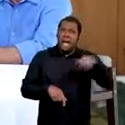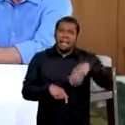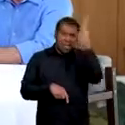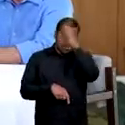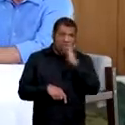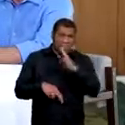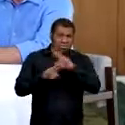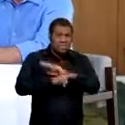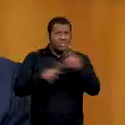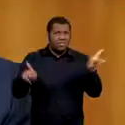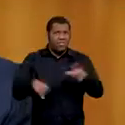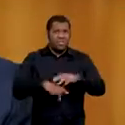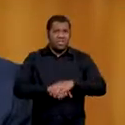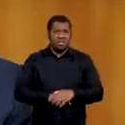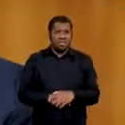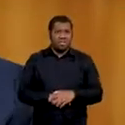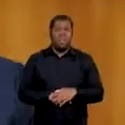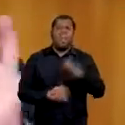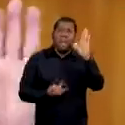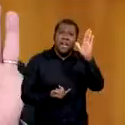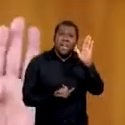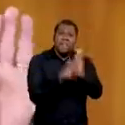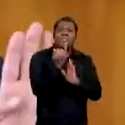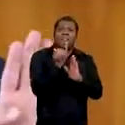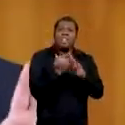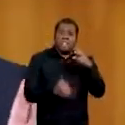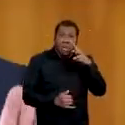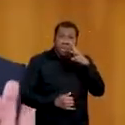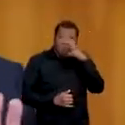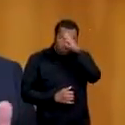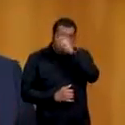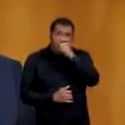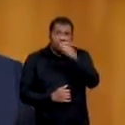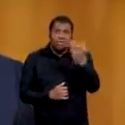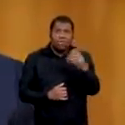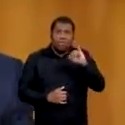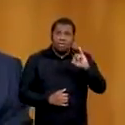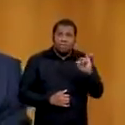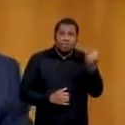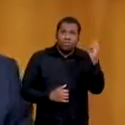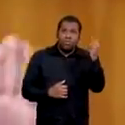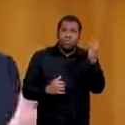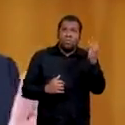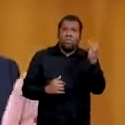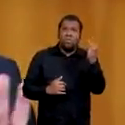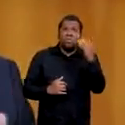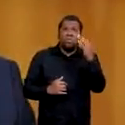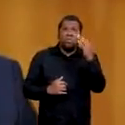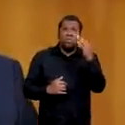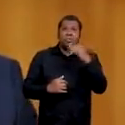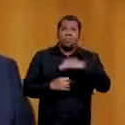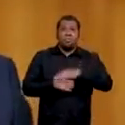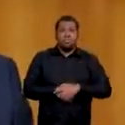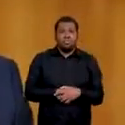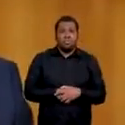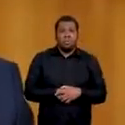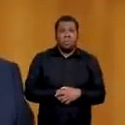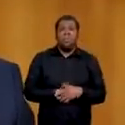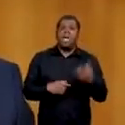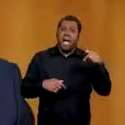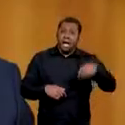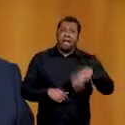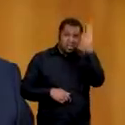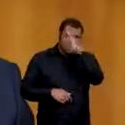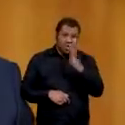do juro. O juro é um componente. Veja, durante a campanha eu dizia que um governo precisa de 3 coisas. Primeiro,